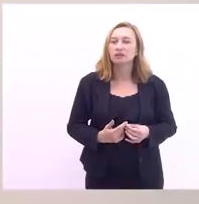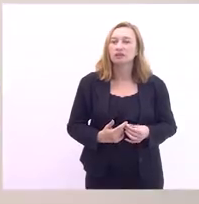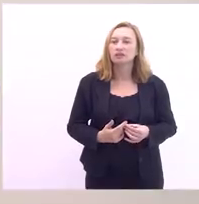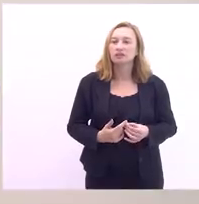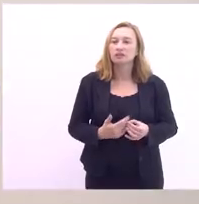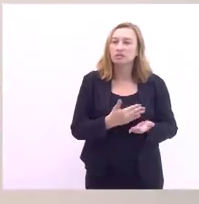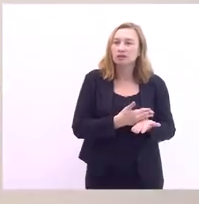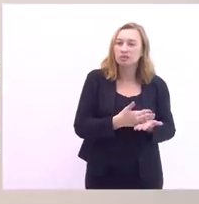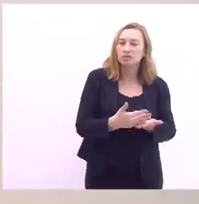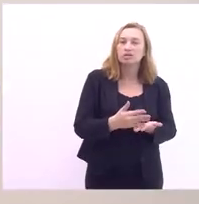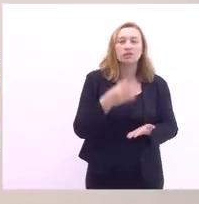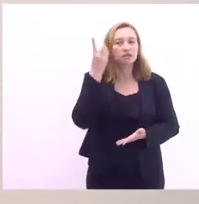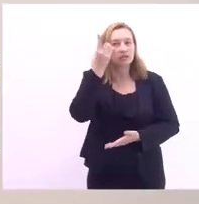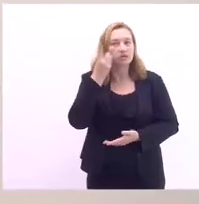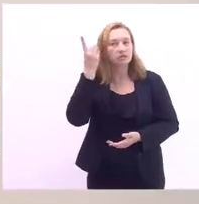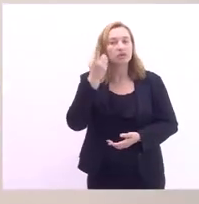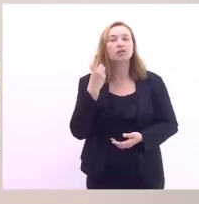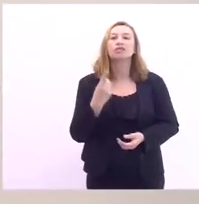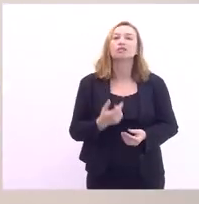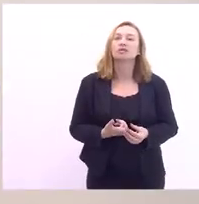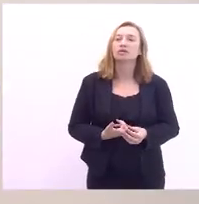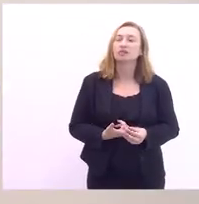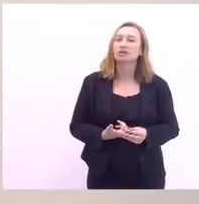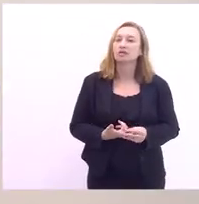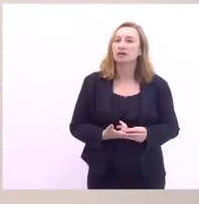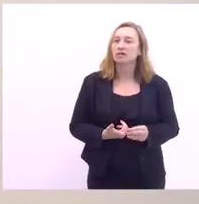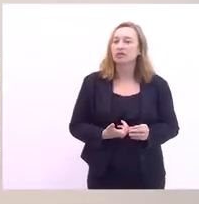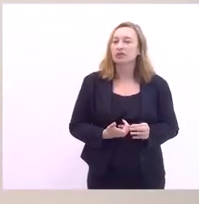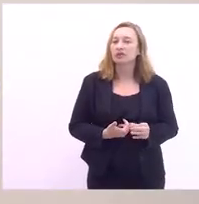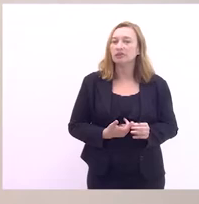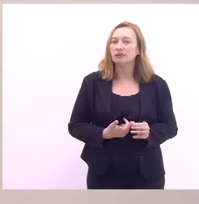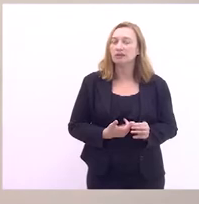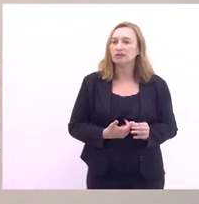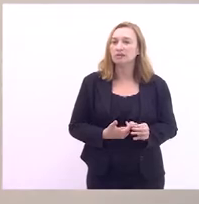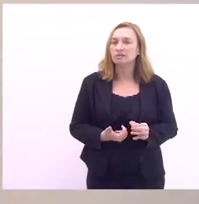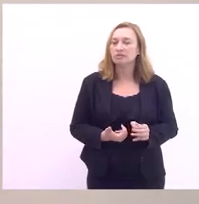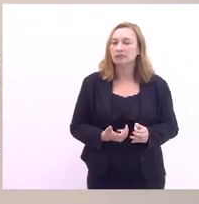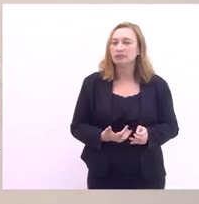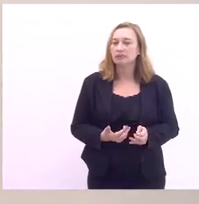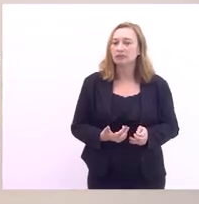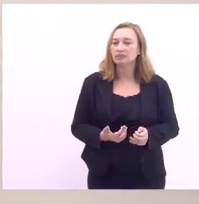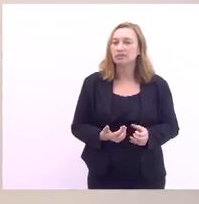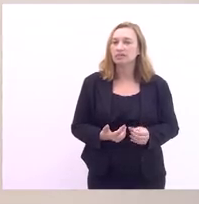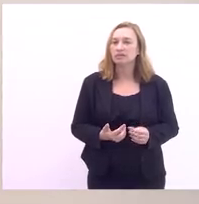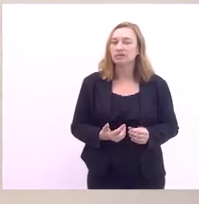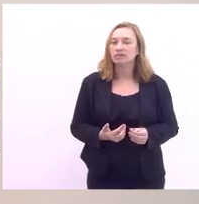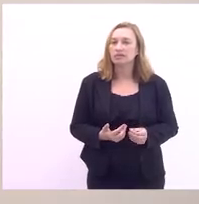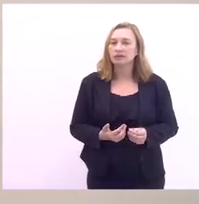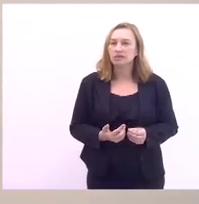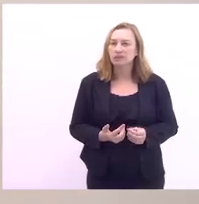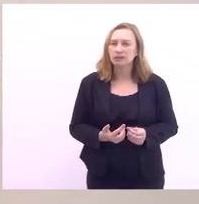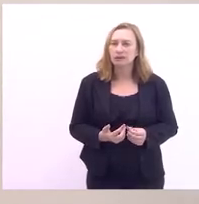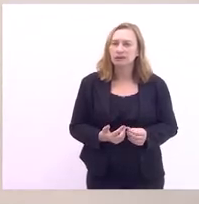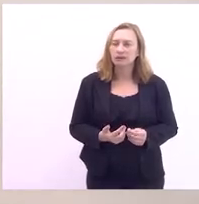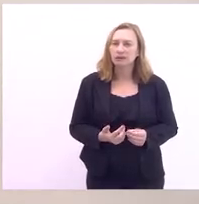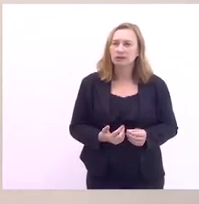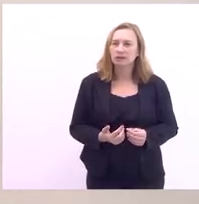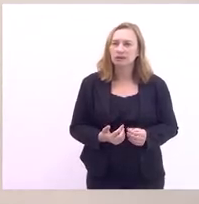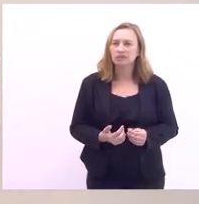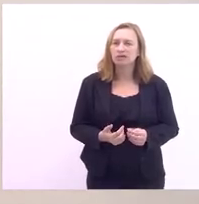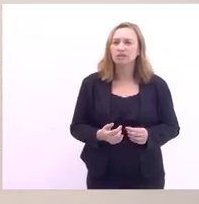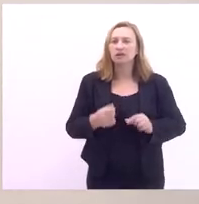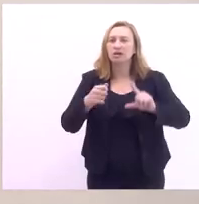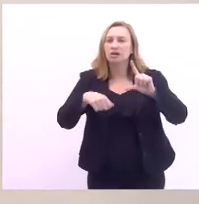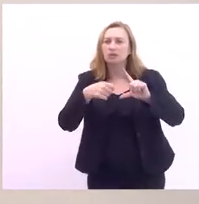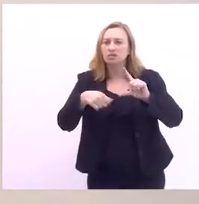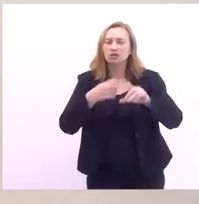deputado, dizendo que, enquanto presidente eleito da Federação da Câmara dos Dirigentes Logistas do